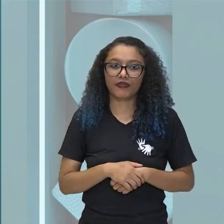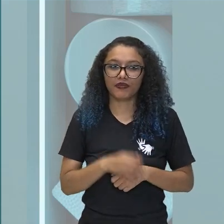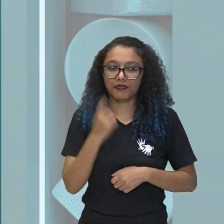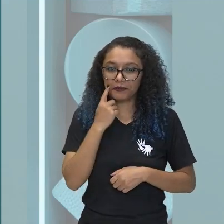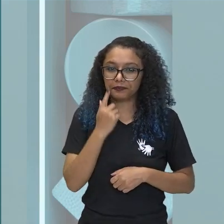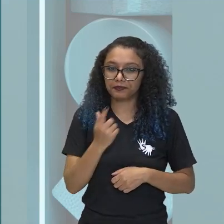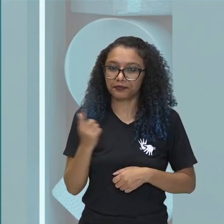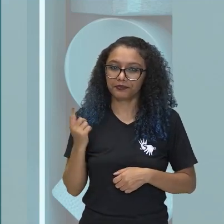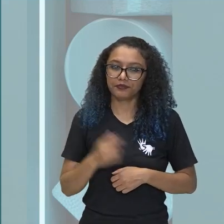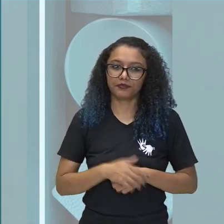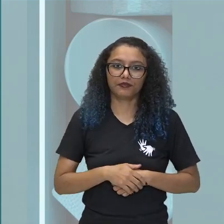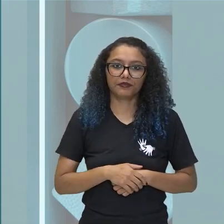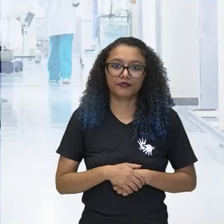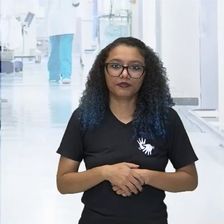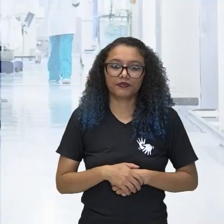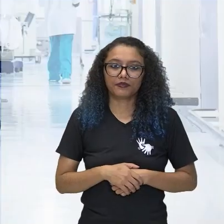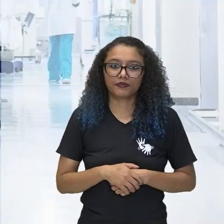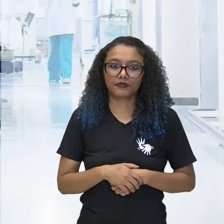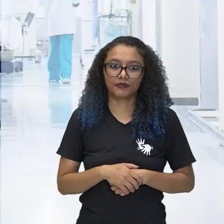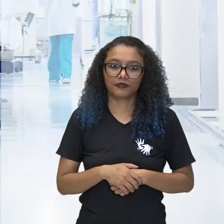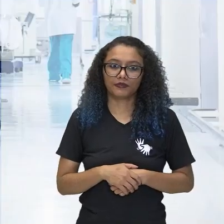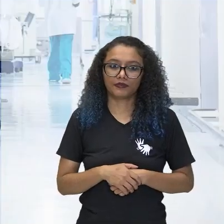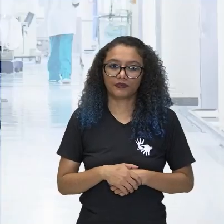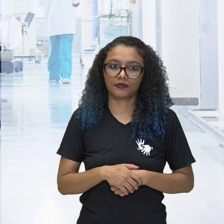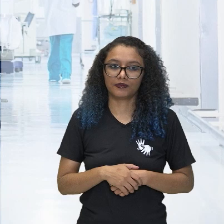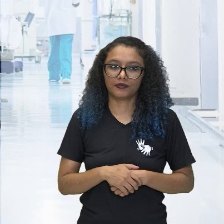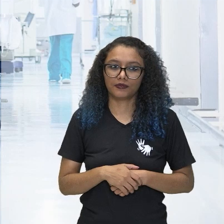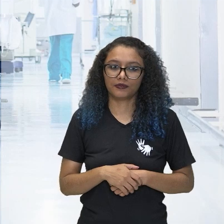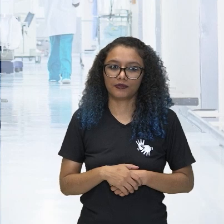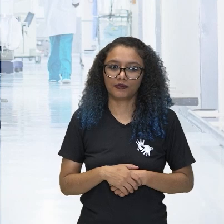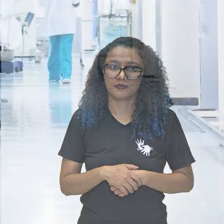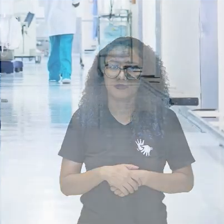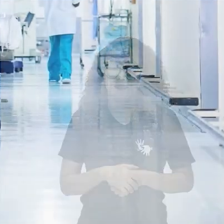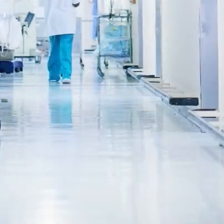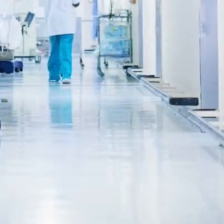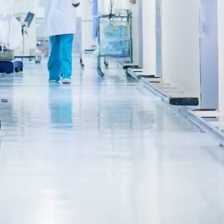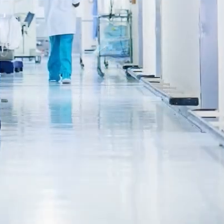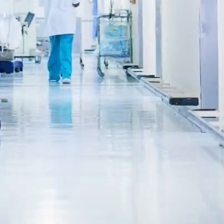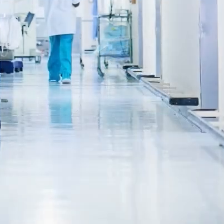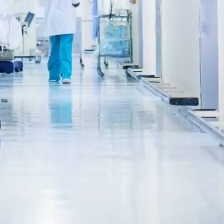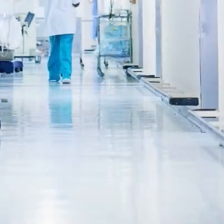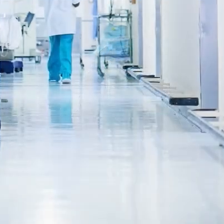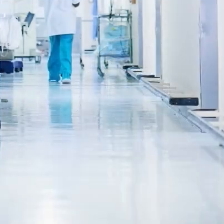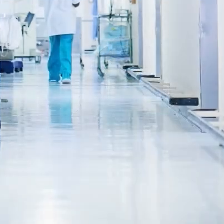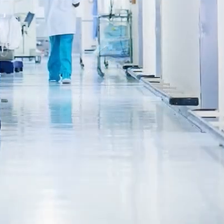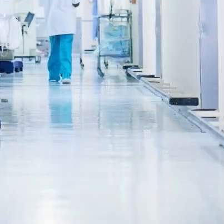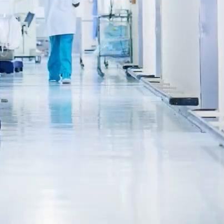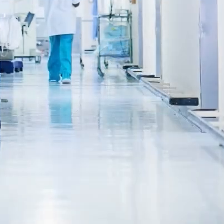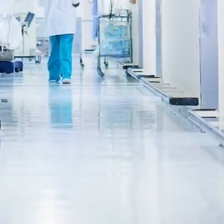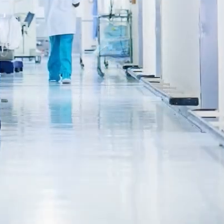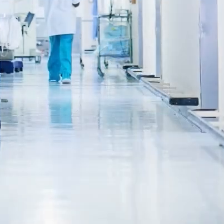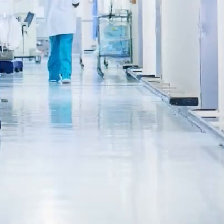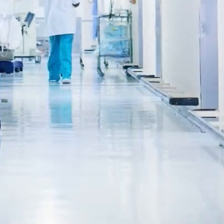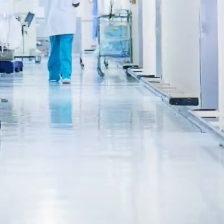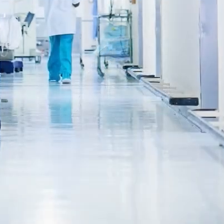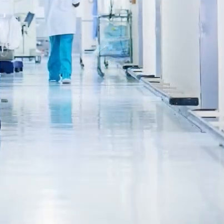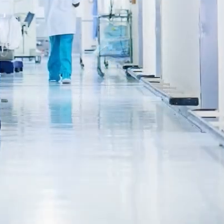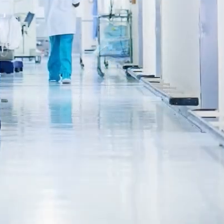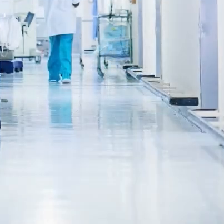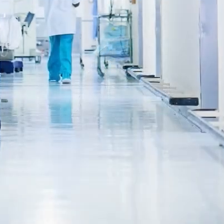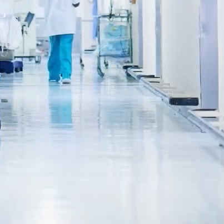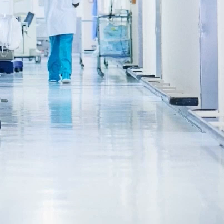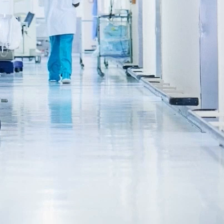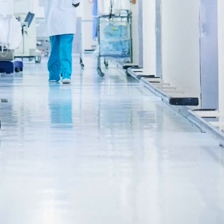vamos assistir o vídeo. Durante a pandemia, Helena se preocupou quando seu padre